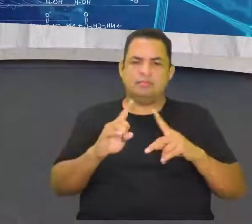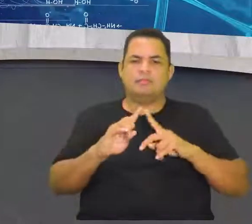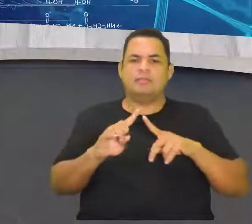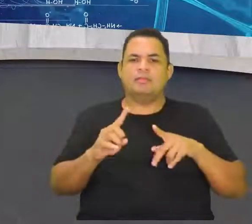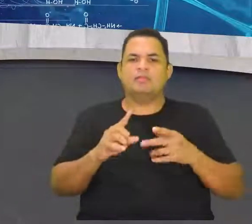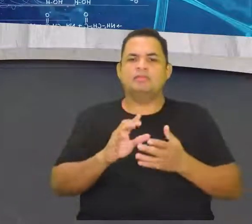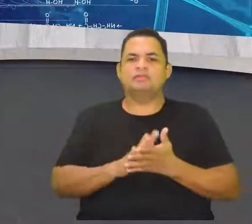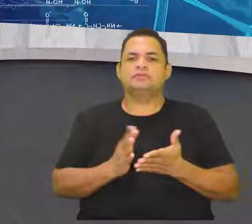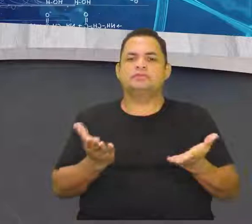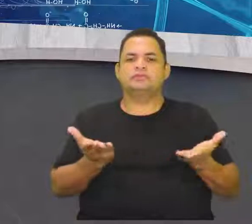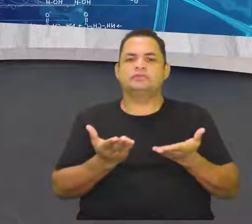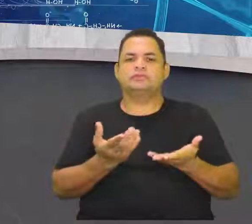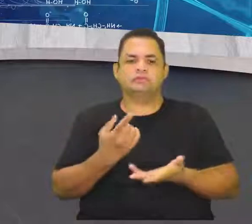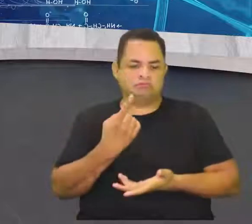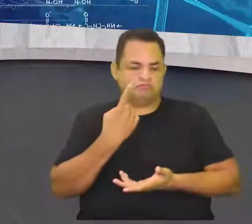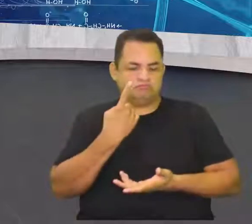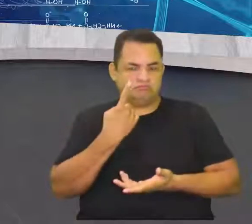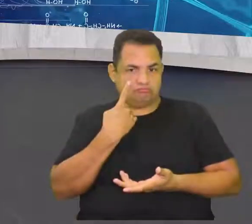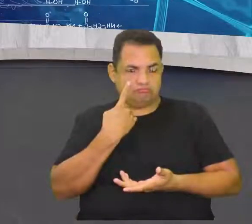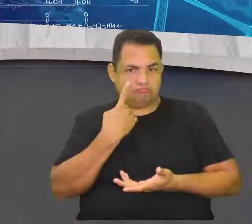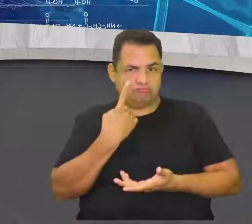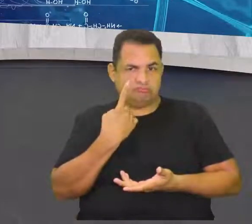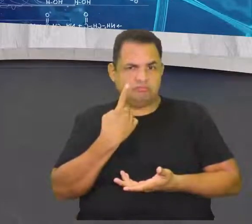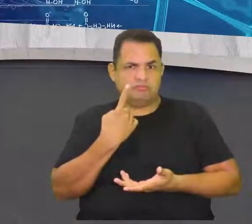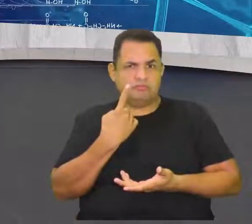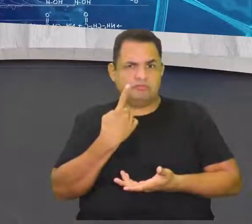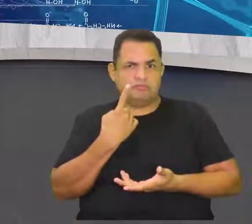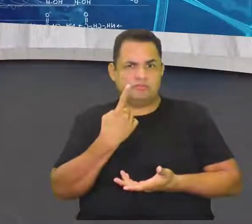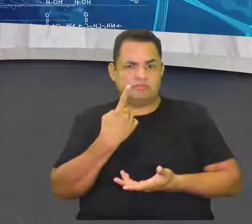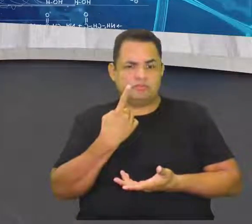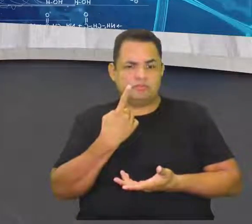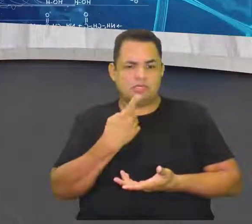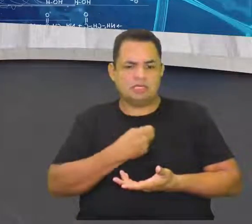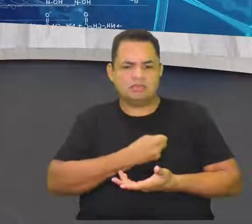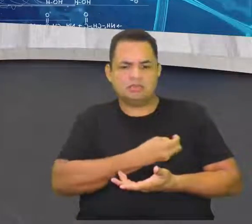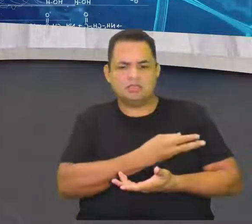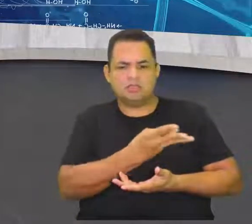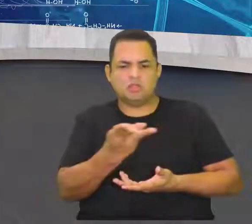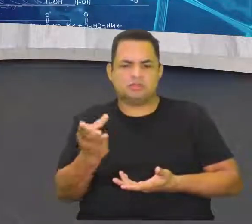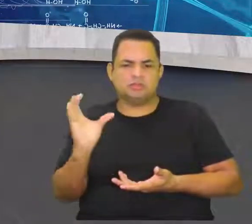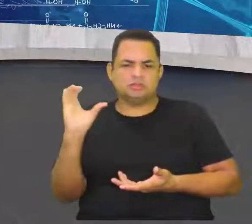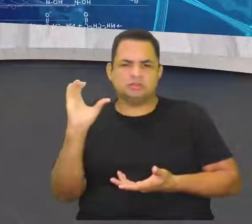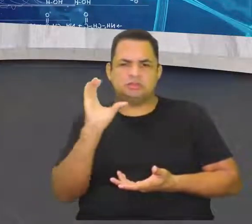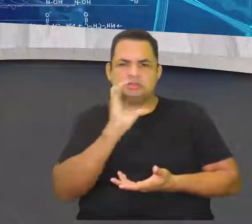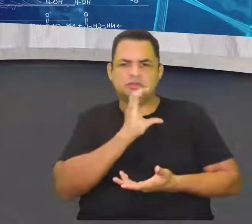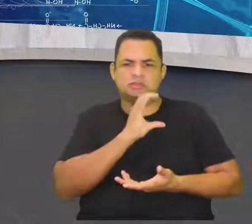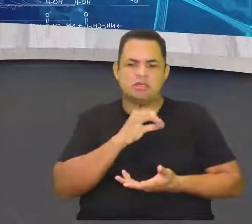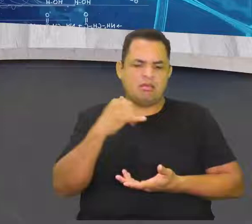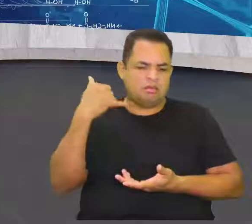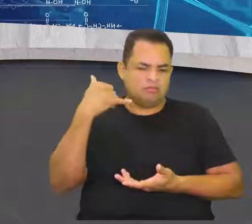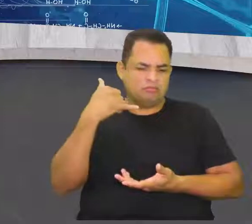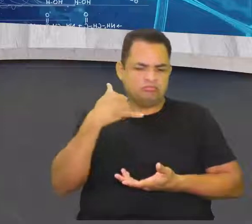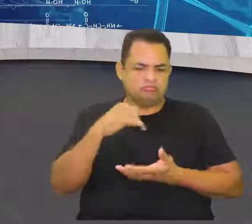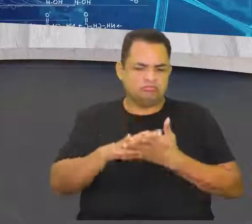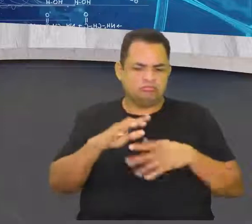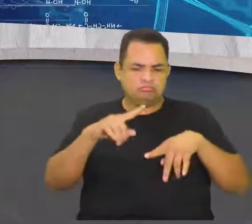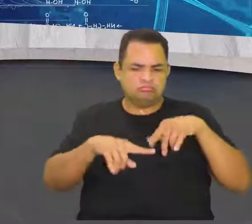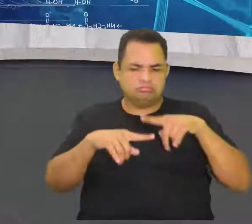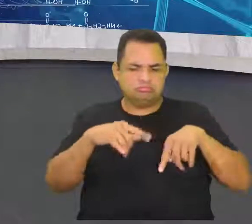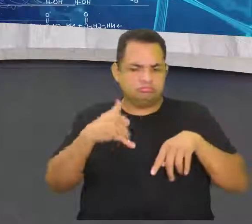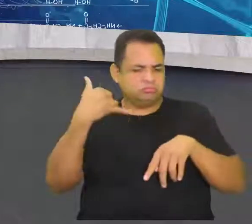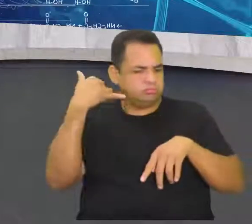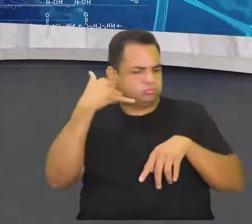hoje a gente pode observar o fluxo muito rápido de aparelhos eletrônicos. Então,